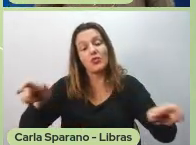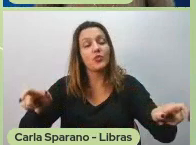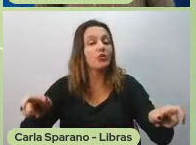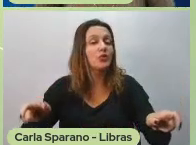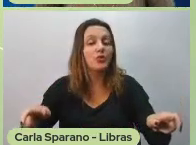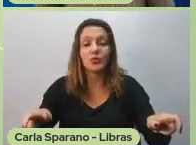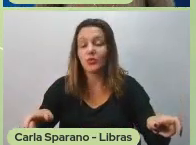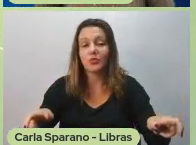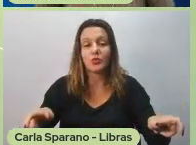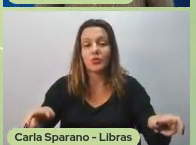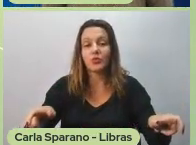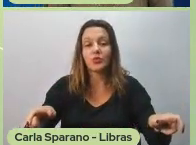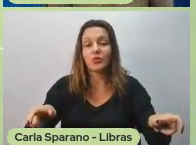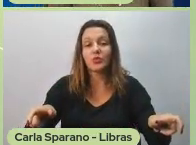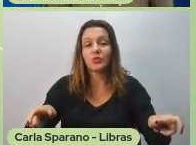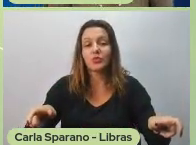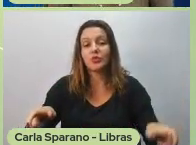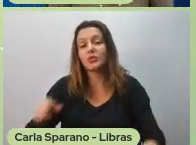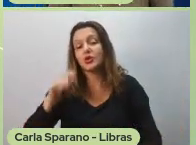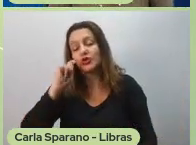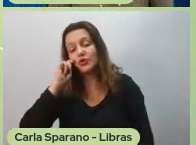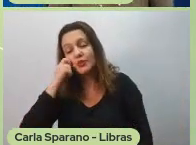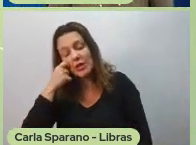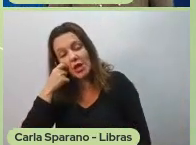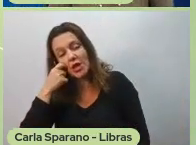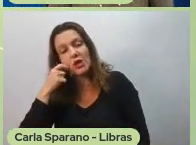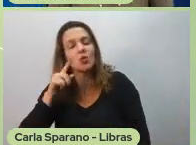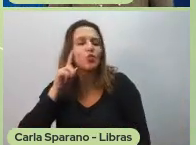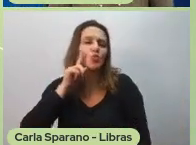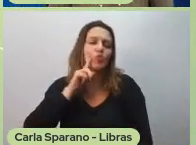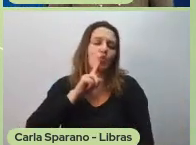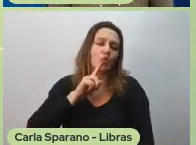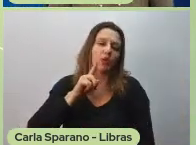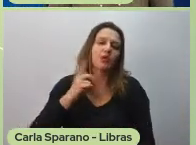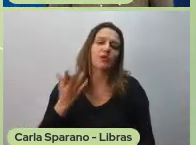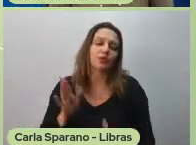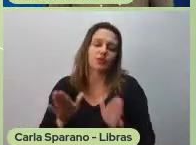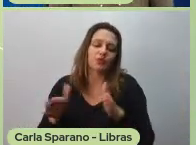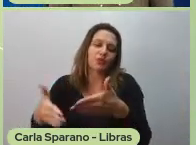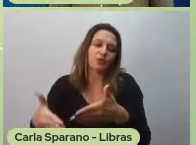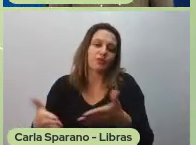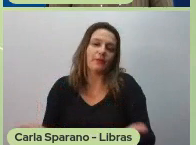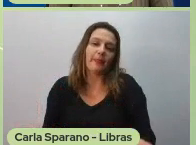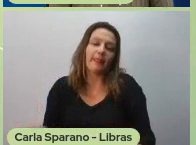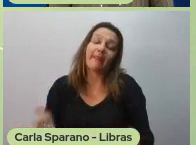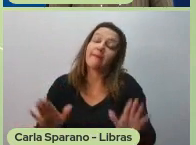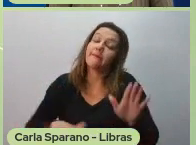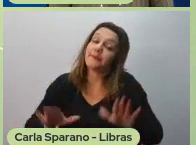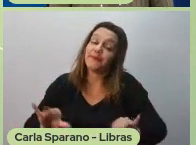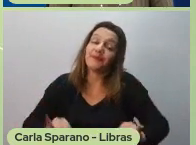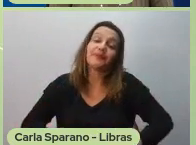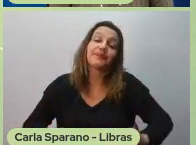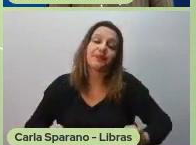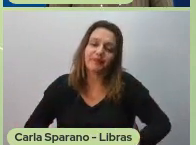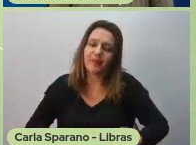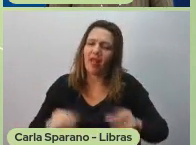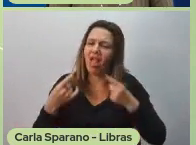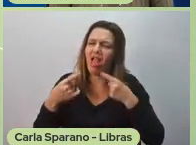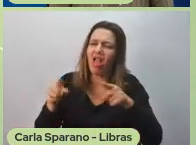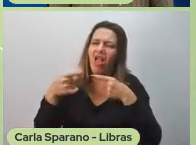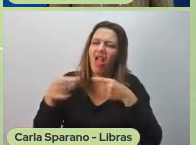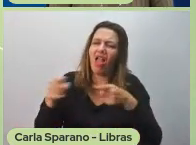de pretos e pardos, os exclusivos. Às vezes, sofrem críticas.